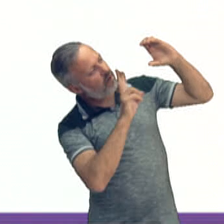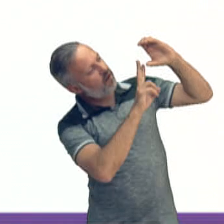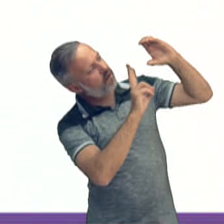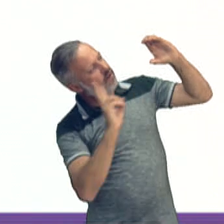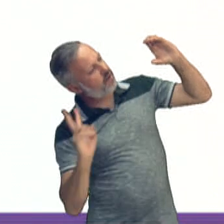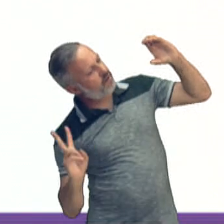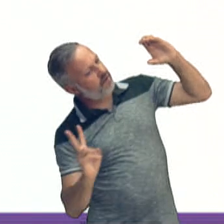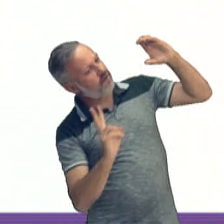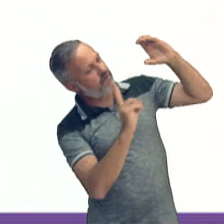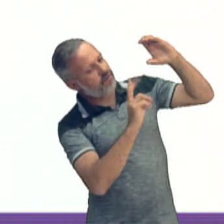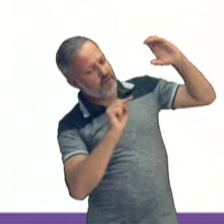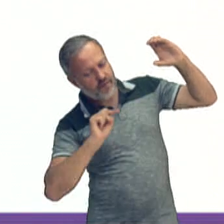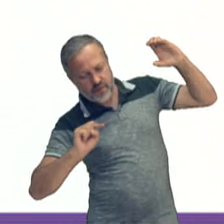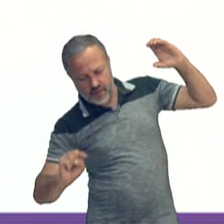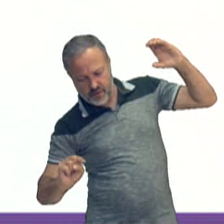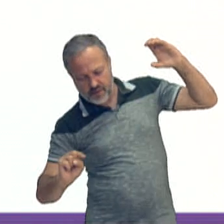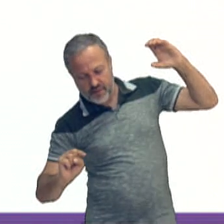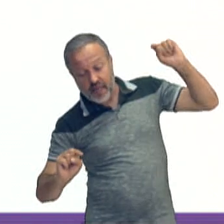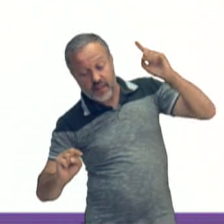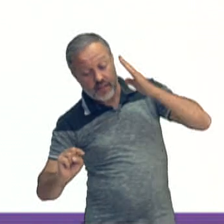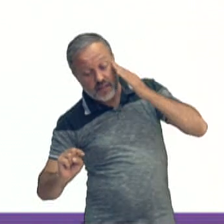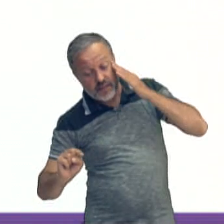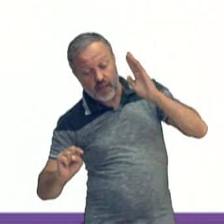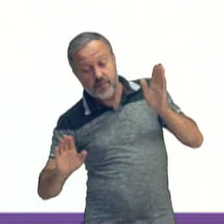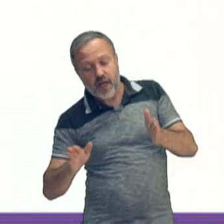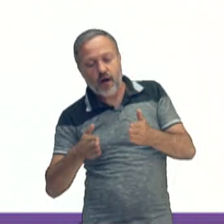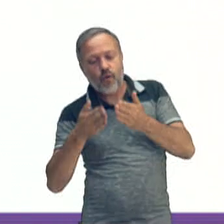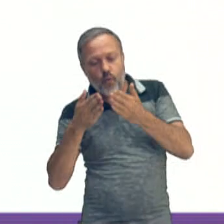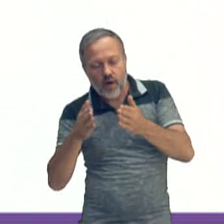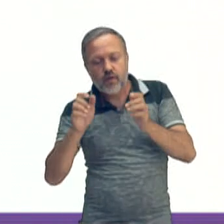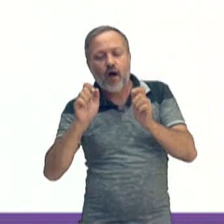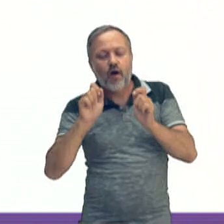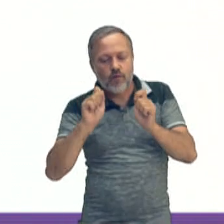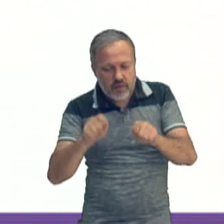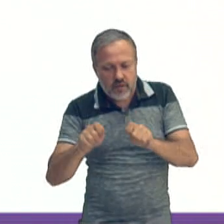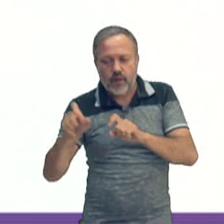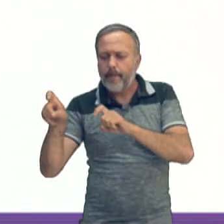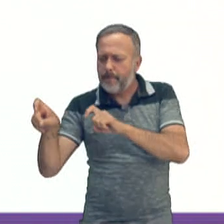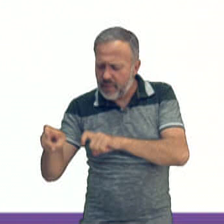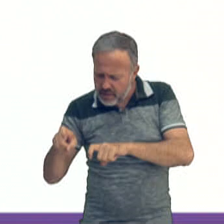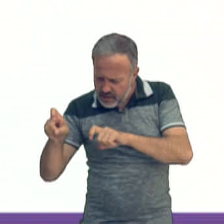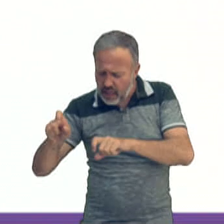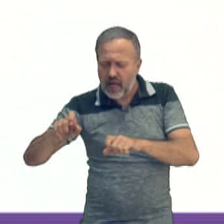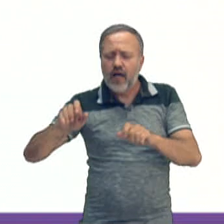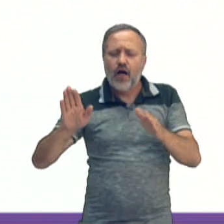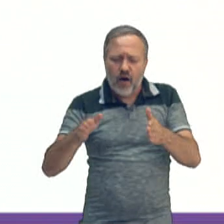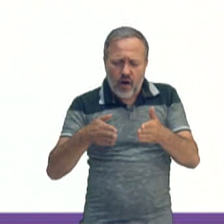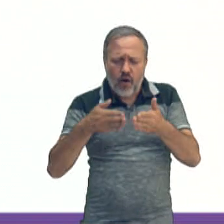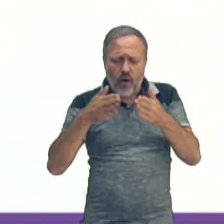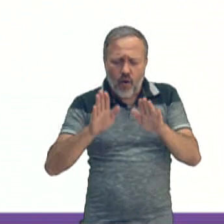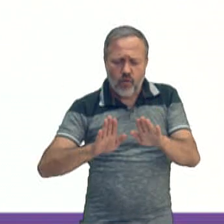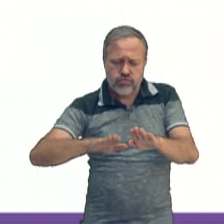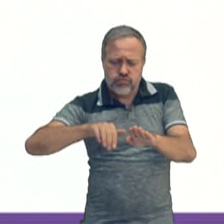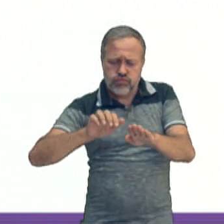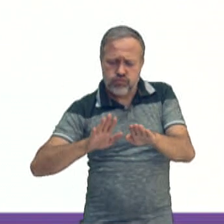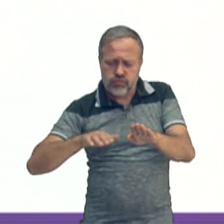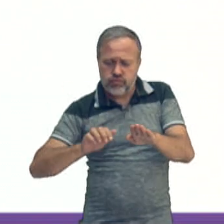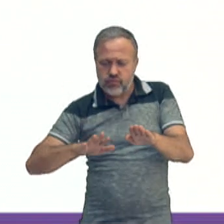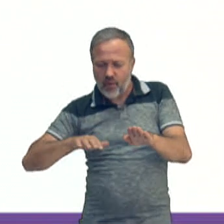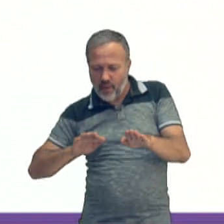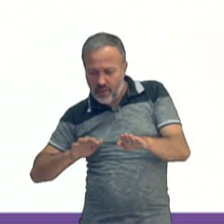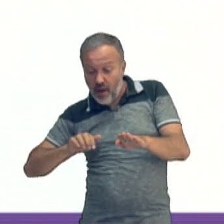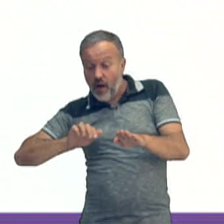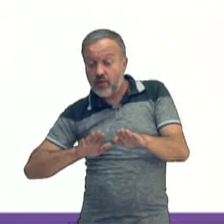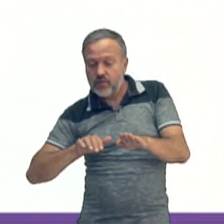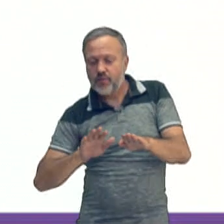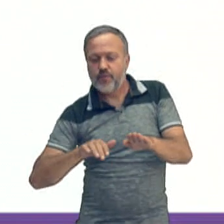calendário lunar que eles conseguem, por meio dele, acompanhar as marés, as estações do ano.